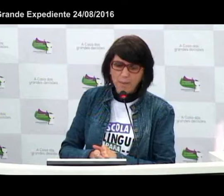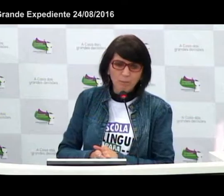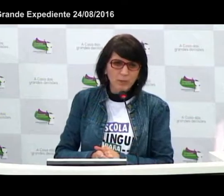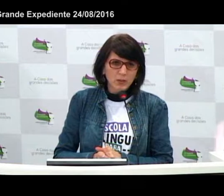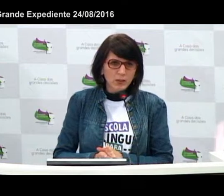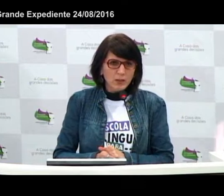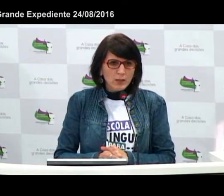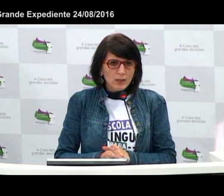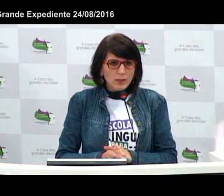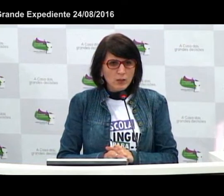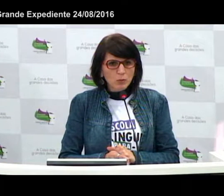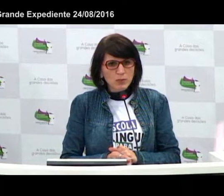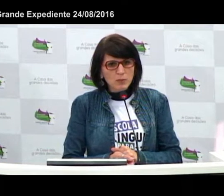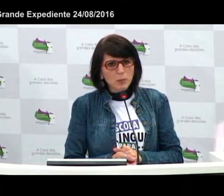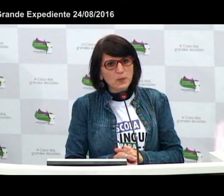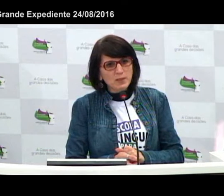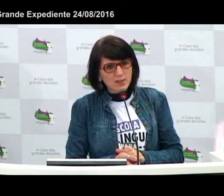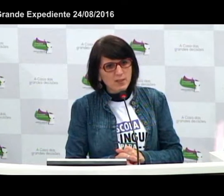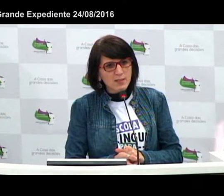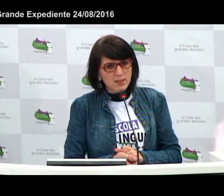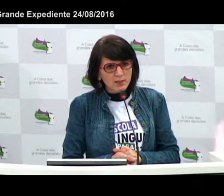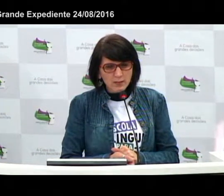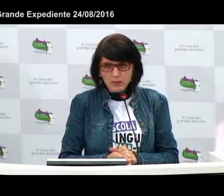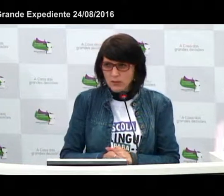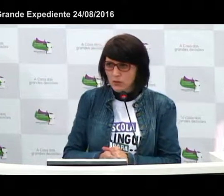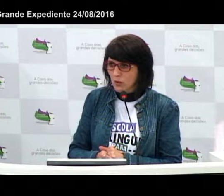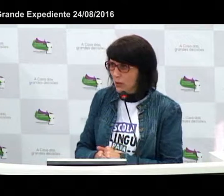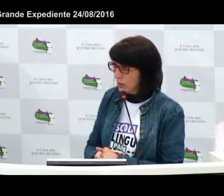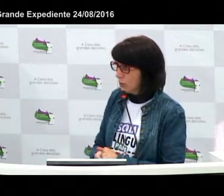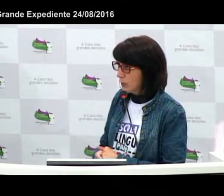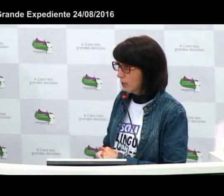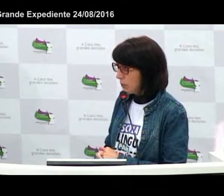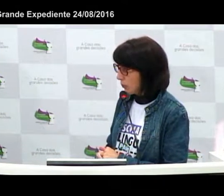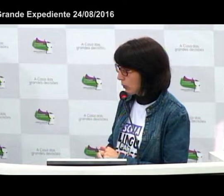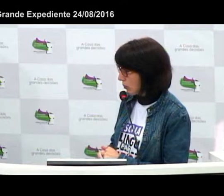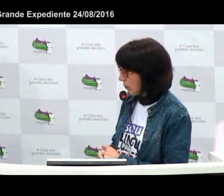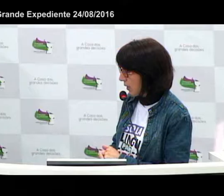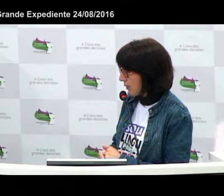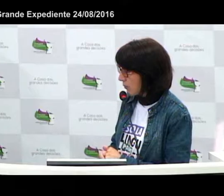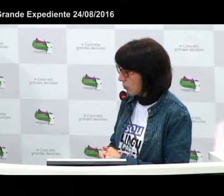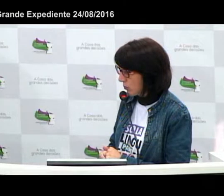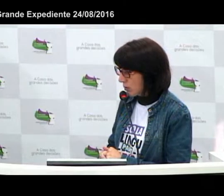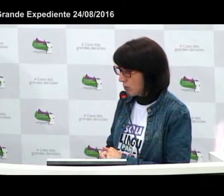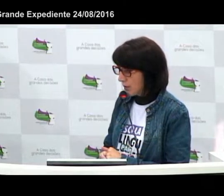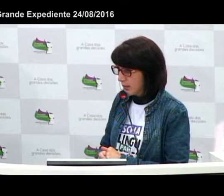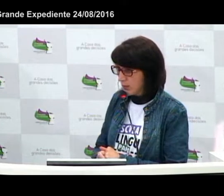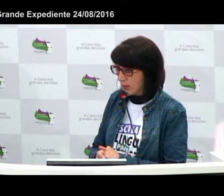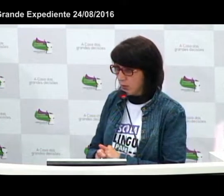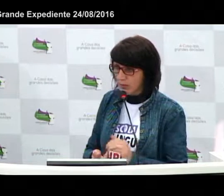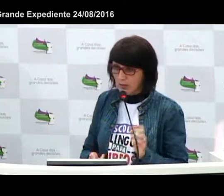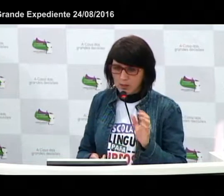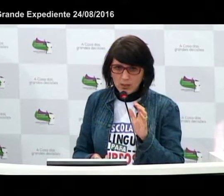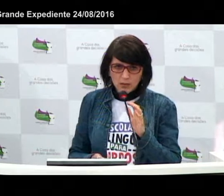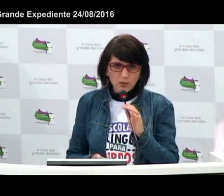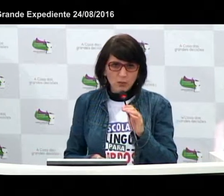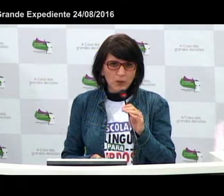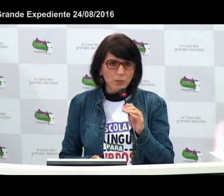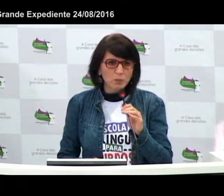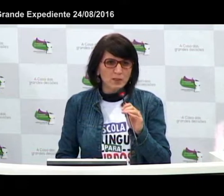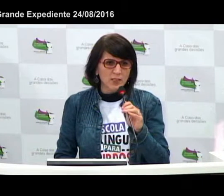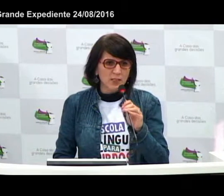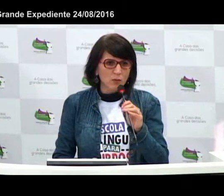TDA, que o município precisa, sim. As escolas do município, quando se fala em inclusão, colegas vereadores, nós